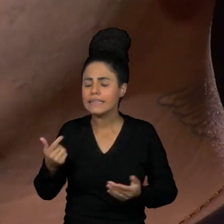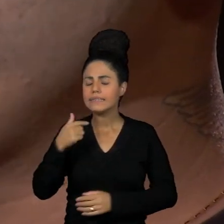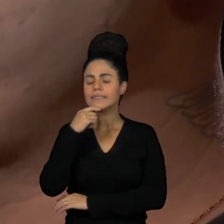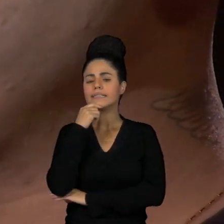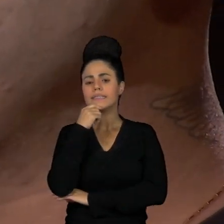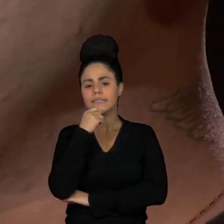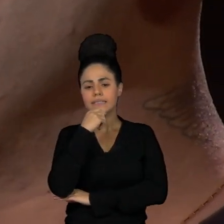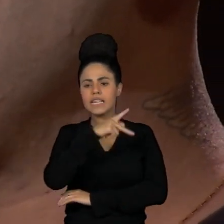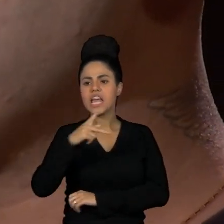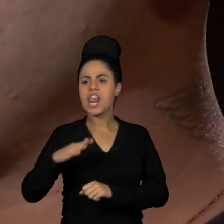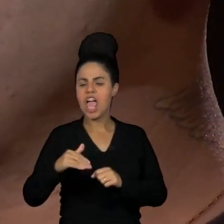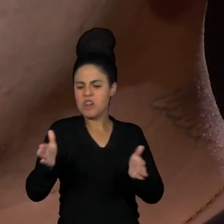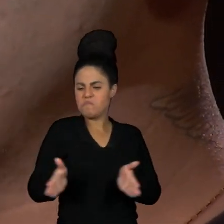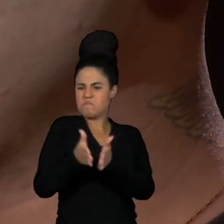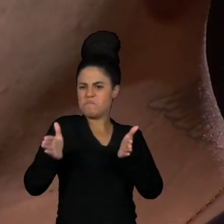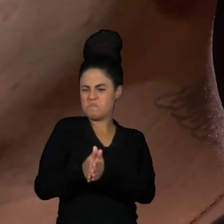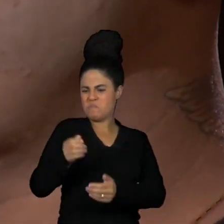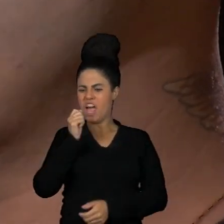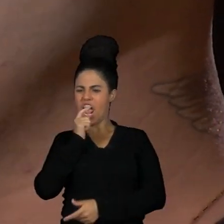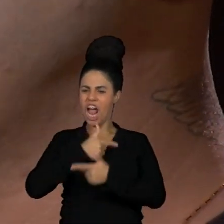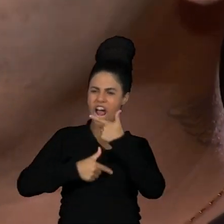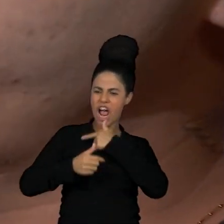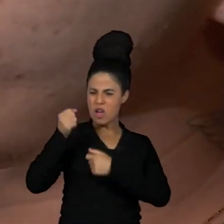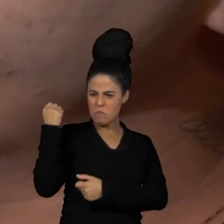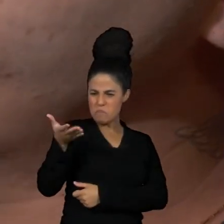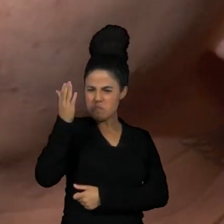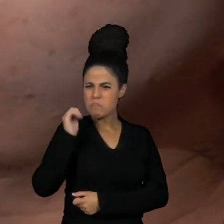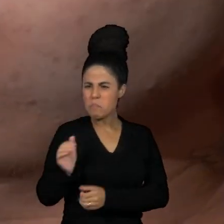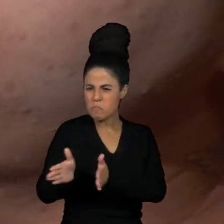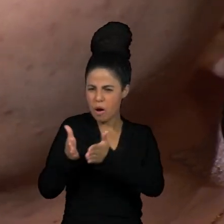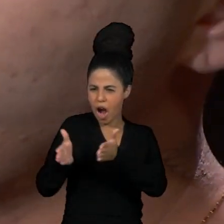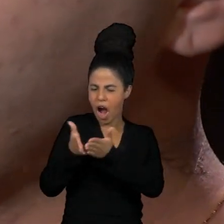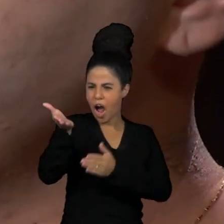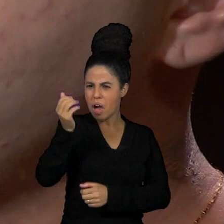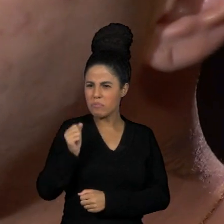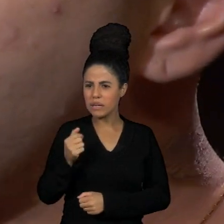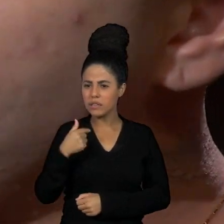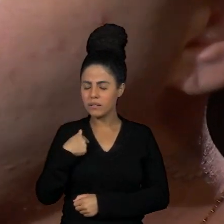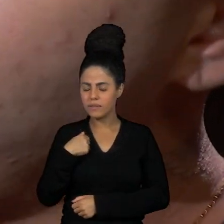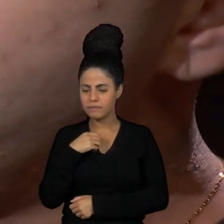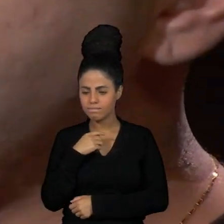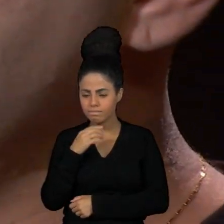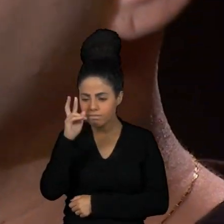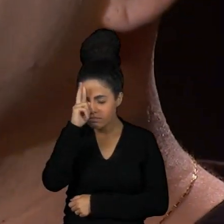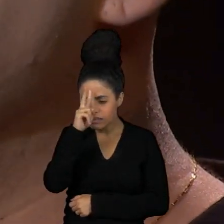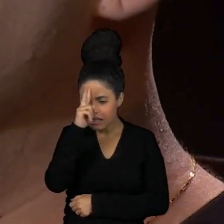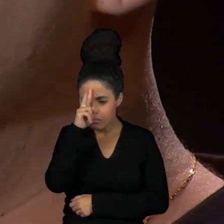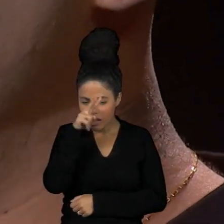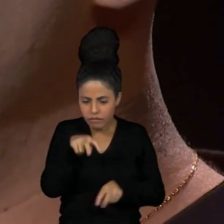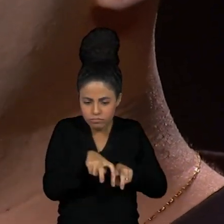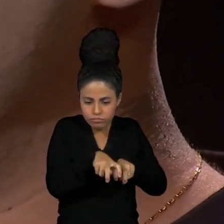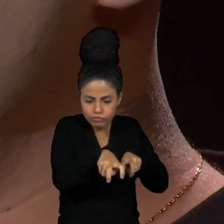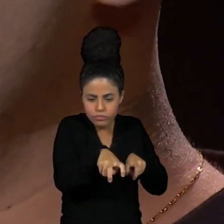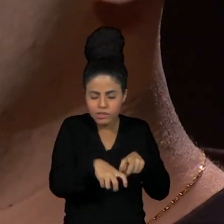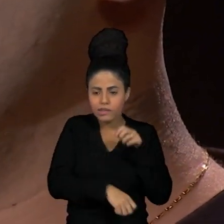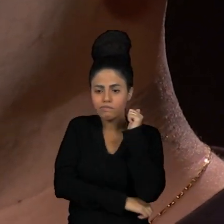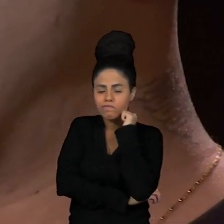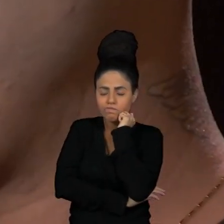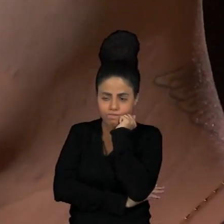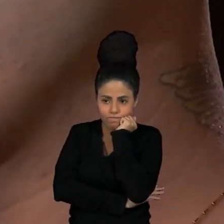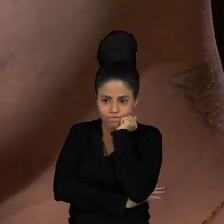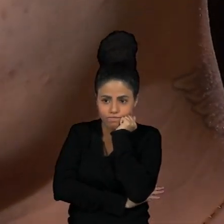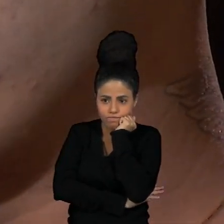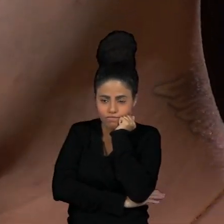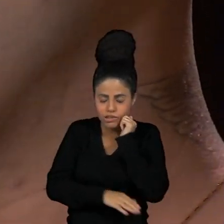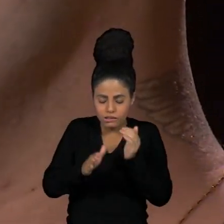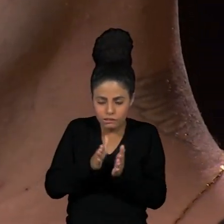ela me chamou de pobretão na frente da sala toda, e eu lembro até hoje, eu estava na primeira fileira do canto direito, né, já encostado aqui na parede. E aí eu abri